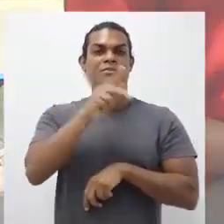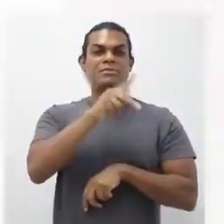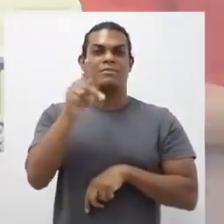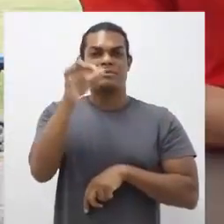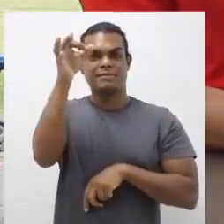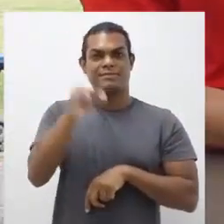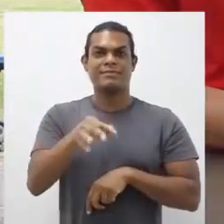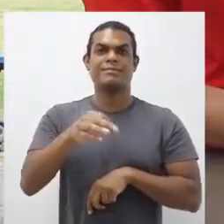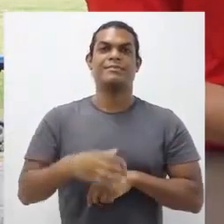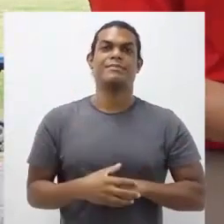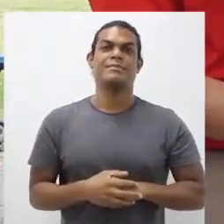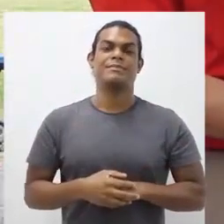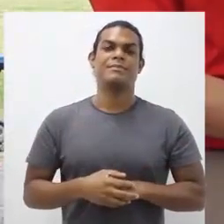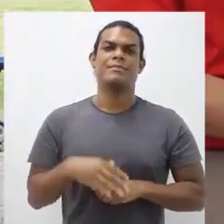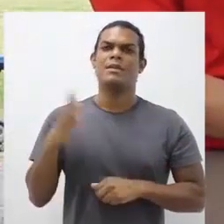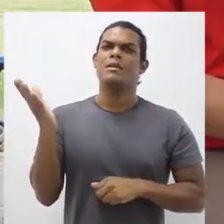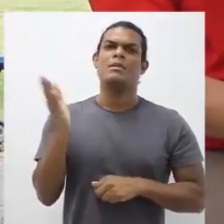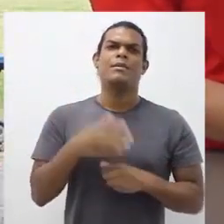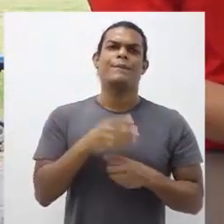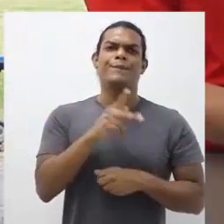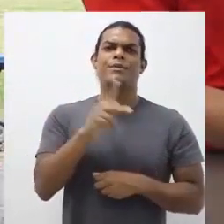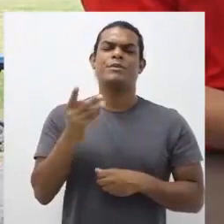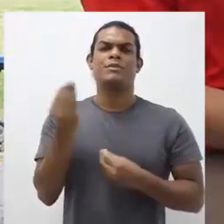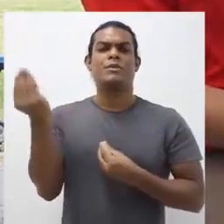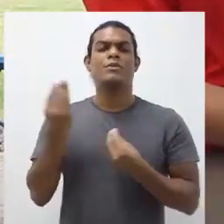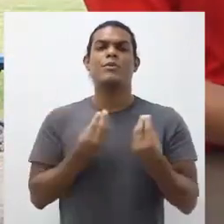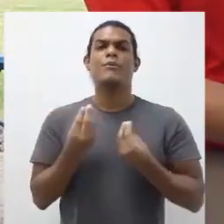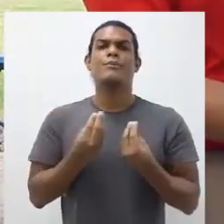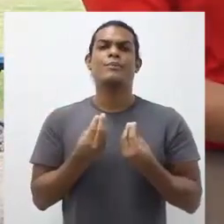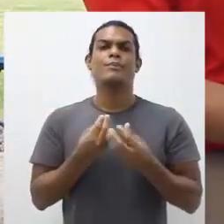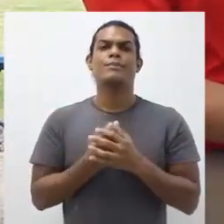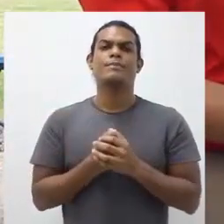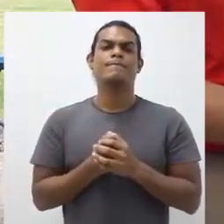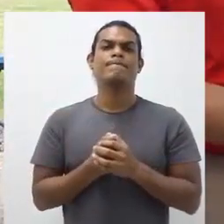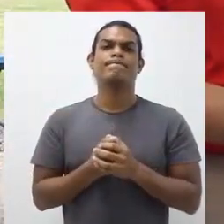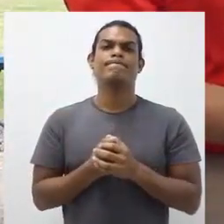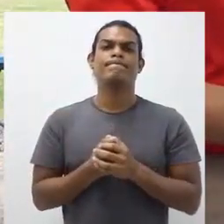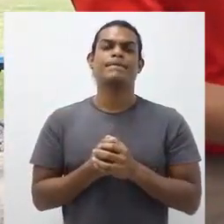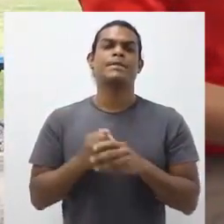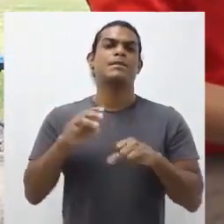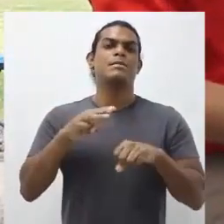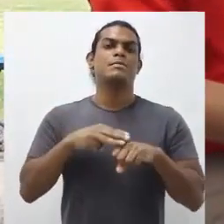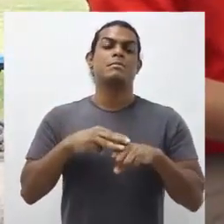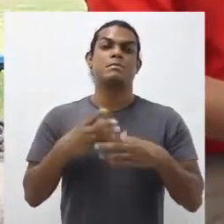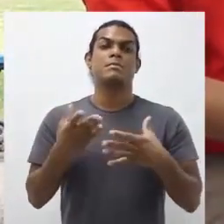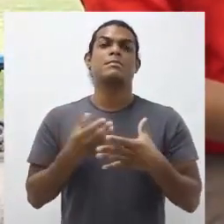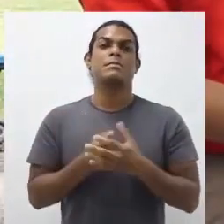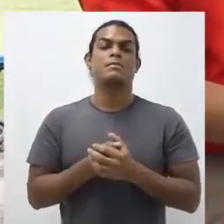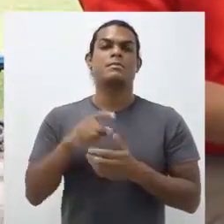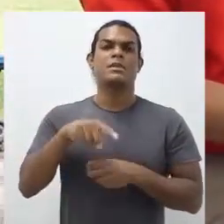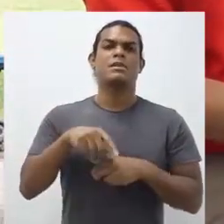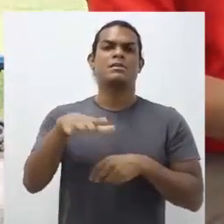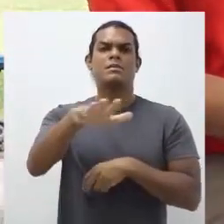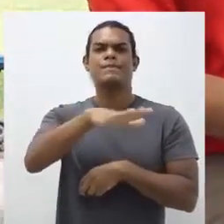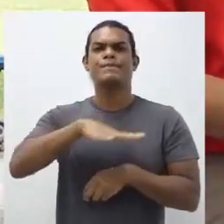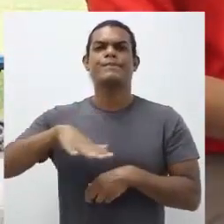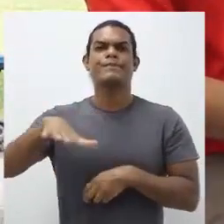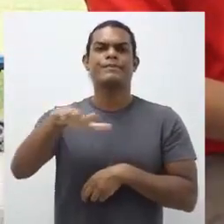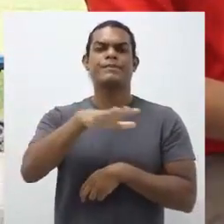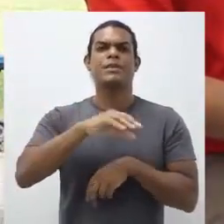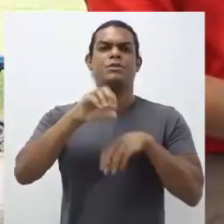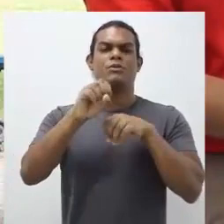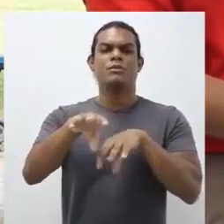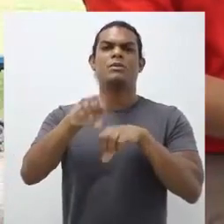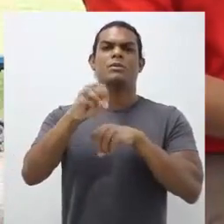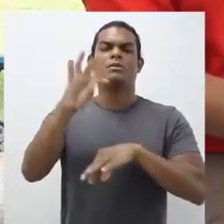escolha. Flávia, você como especialista, mestre nessa área de educação e tecnologias,